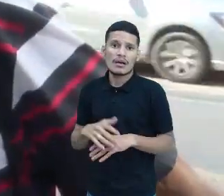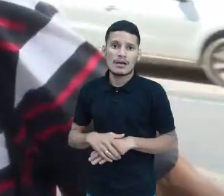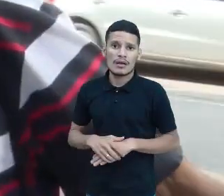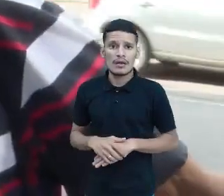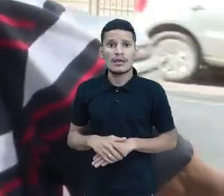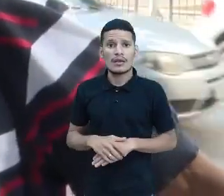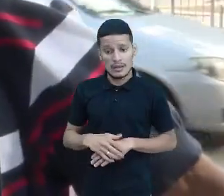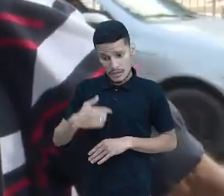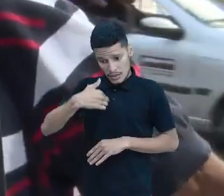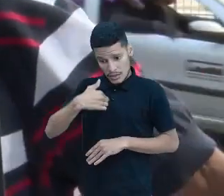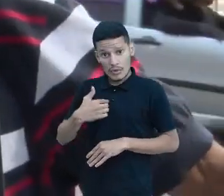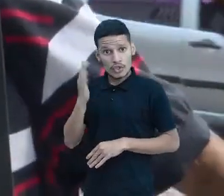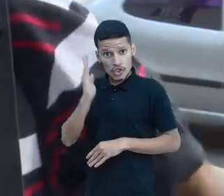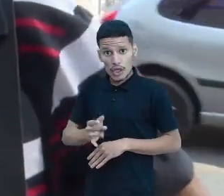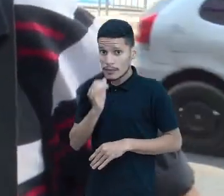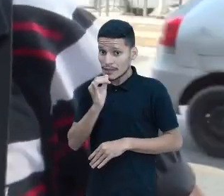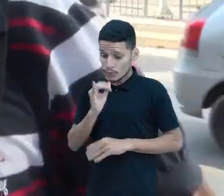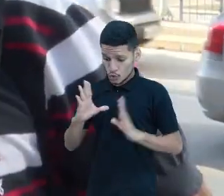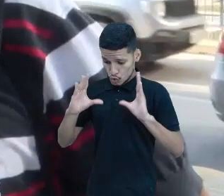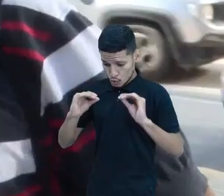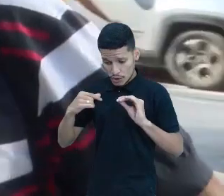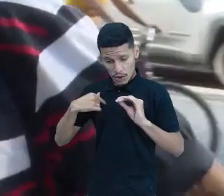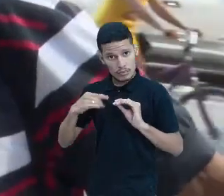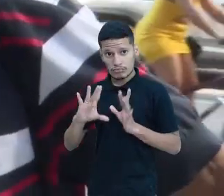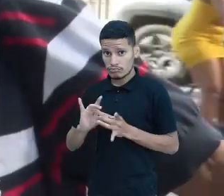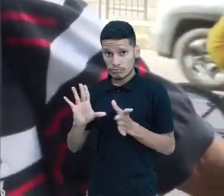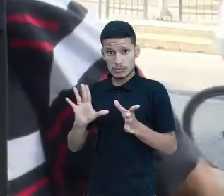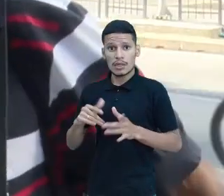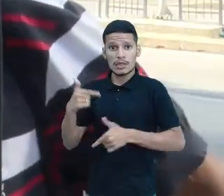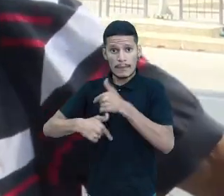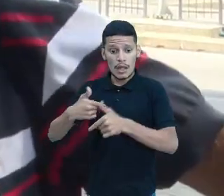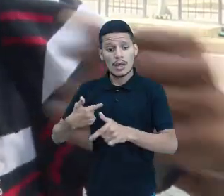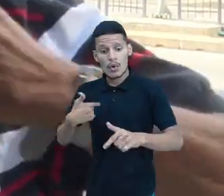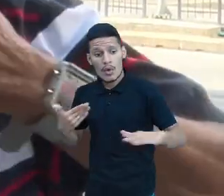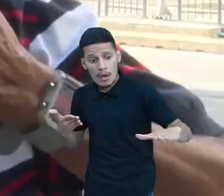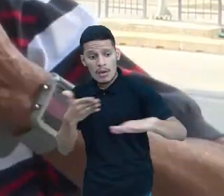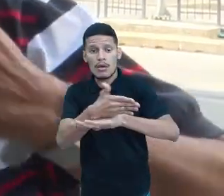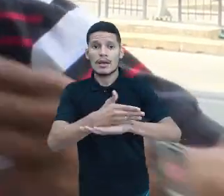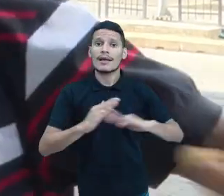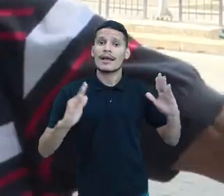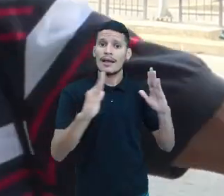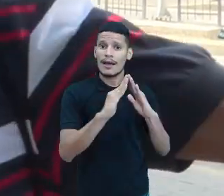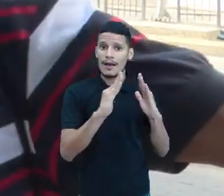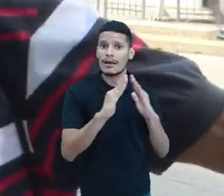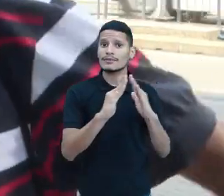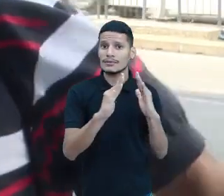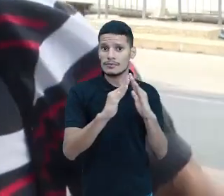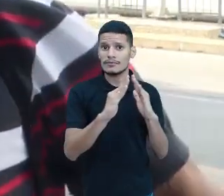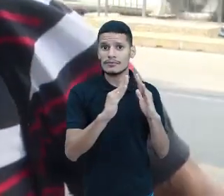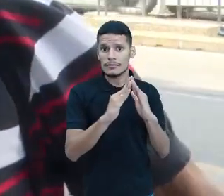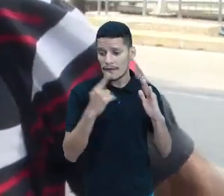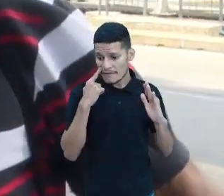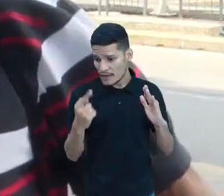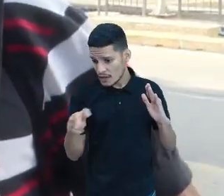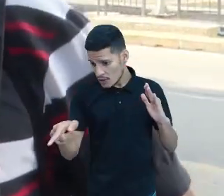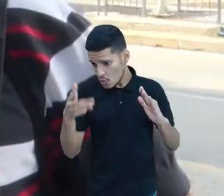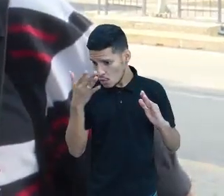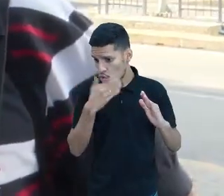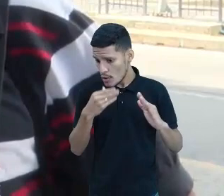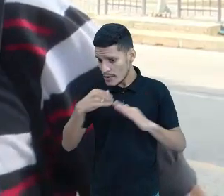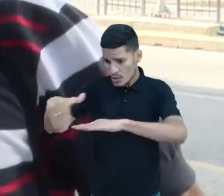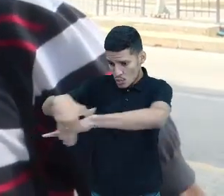Eu mesmo passo de noite quando eu largo, vou pra casa, vejo um bocado na rua